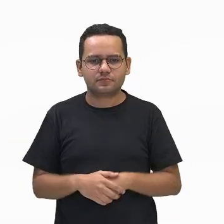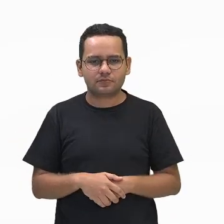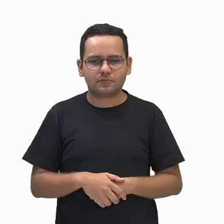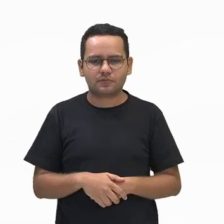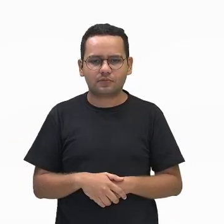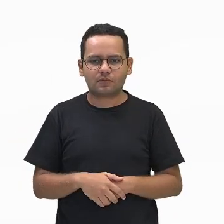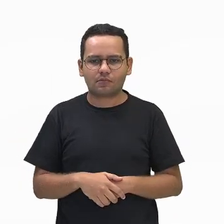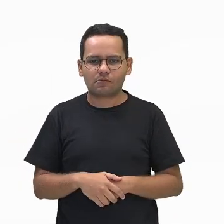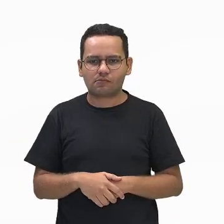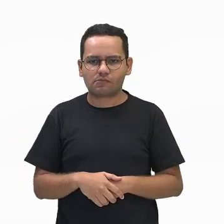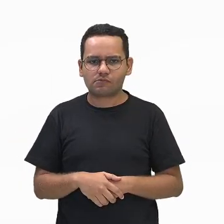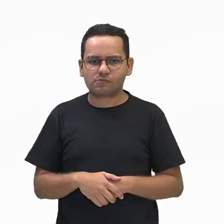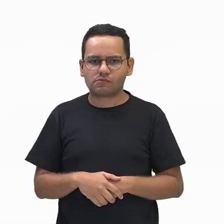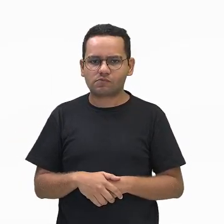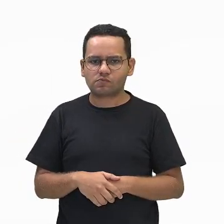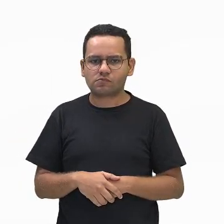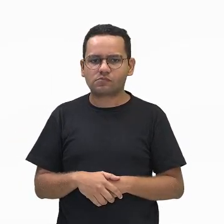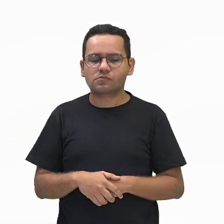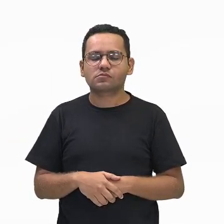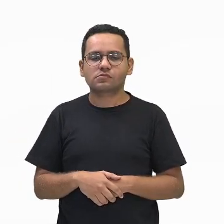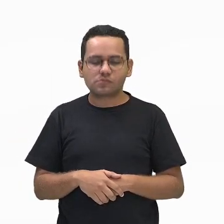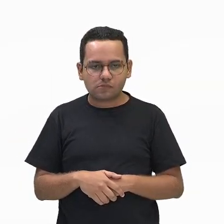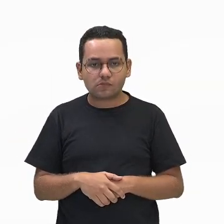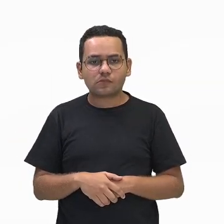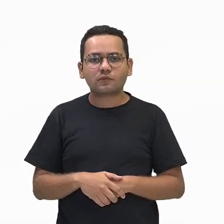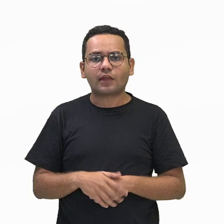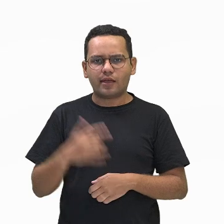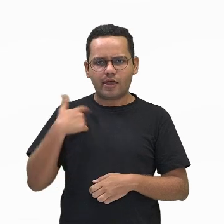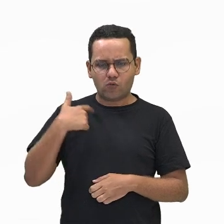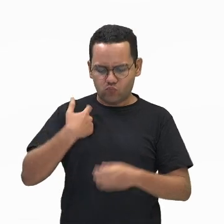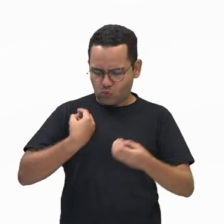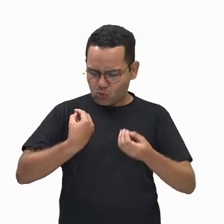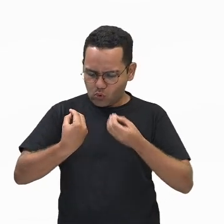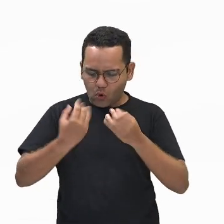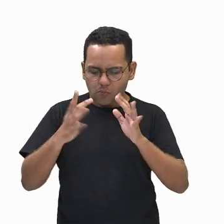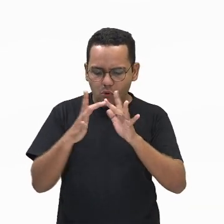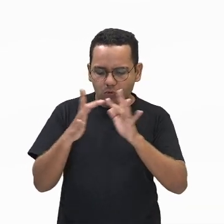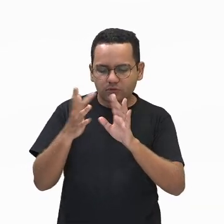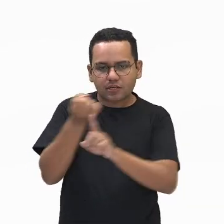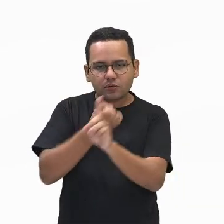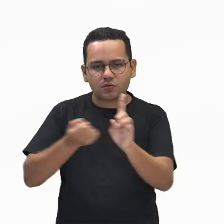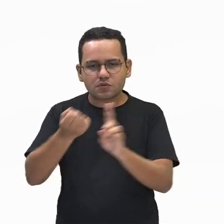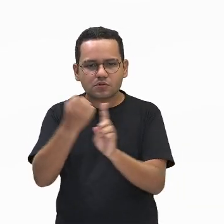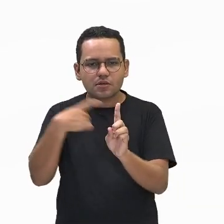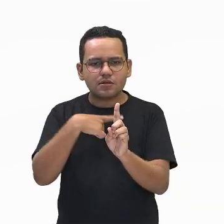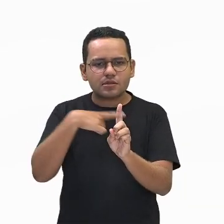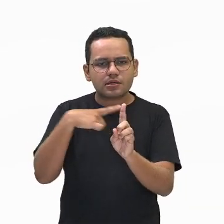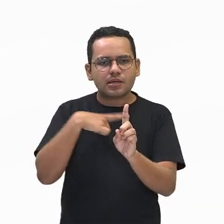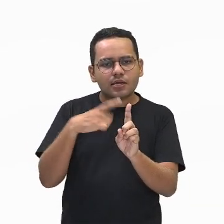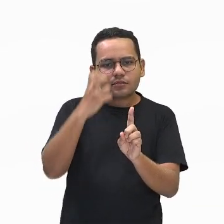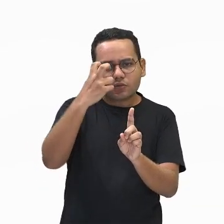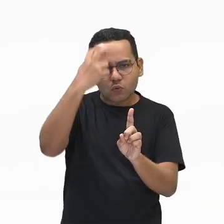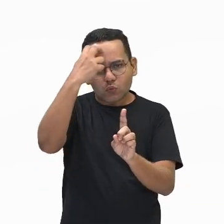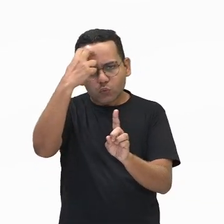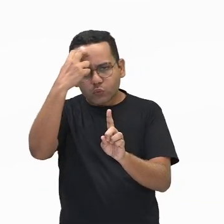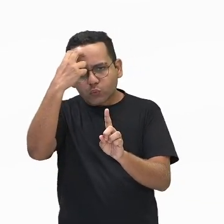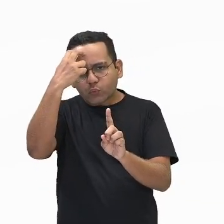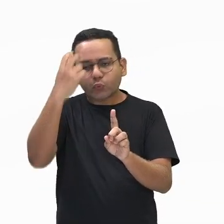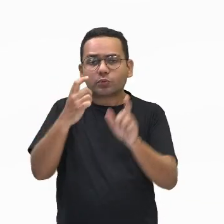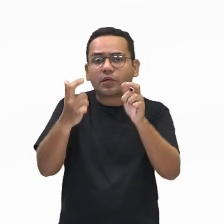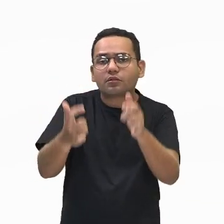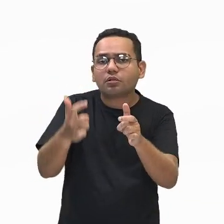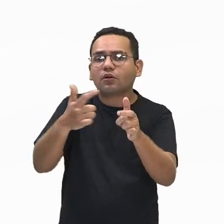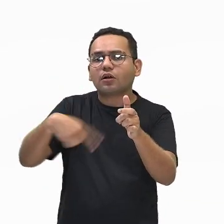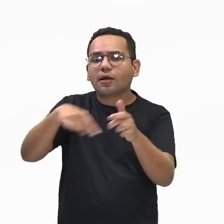me envolvendo e convivendo na sociedade cultural a qual estou inserido? Qual a miscigenação